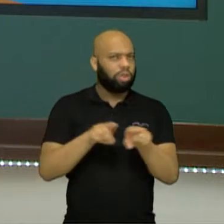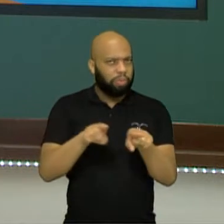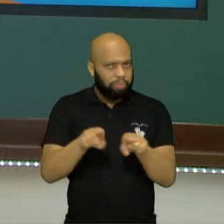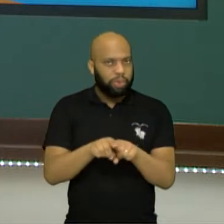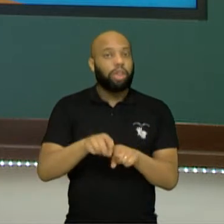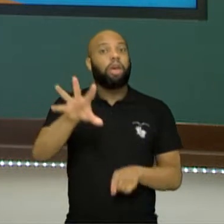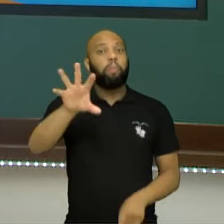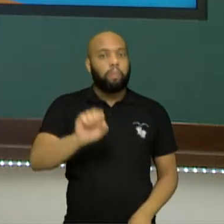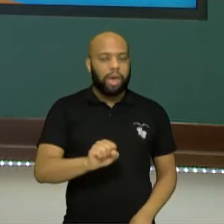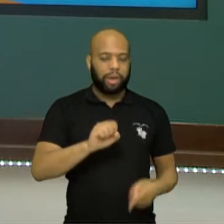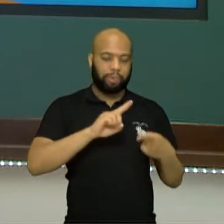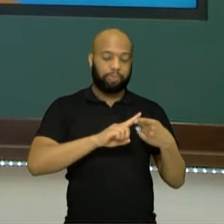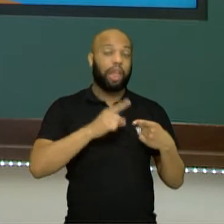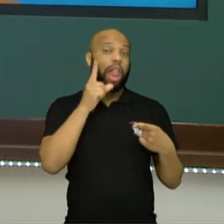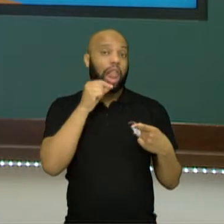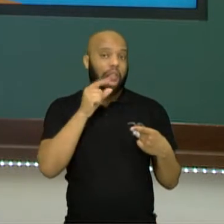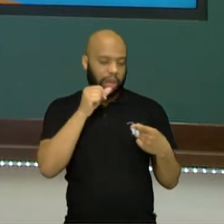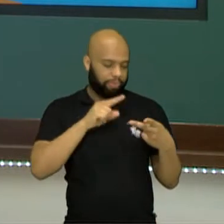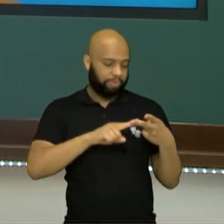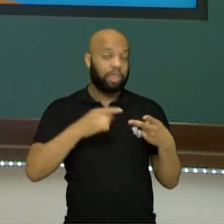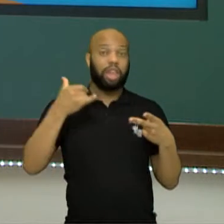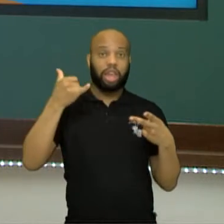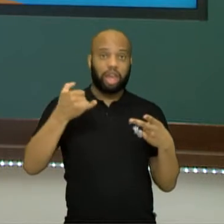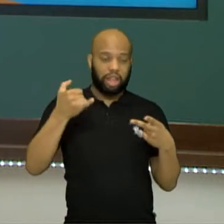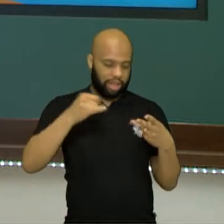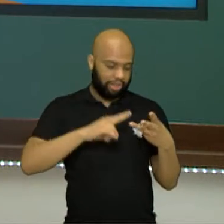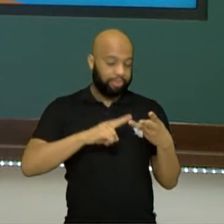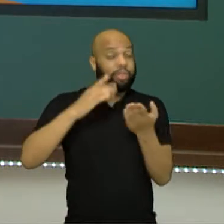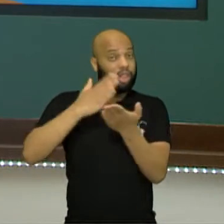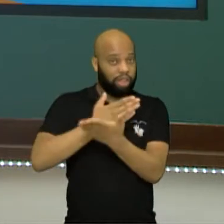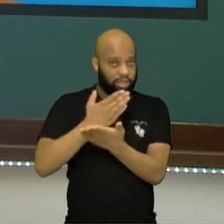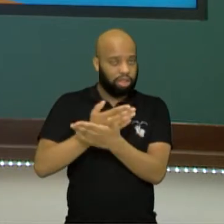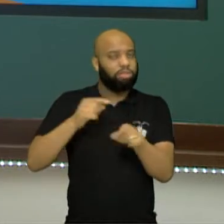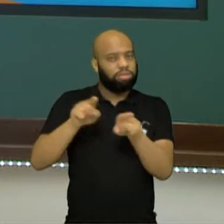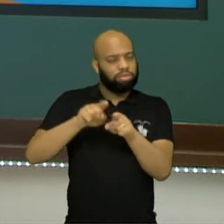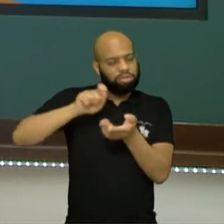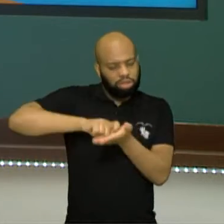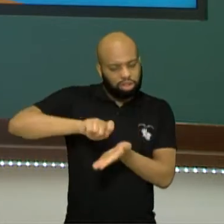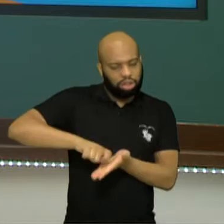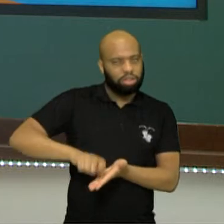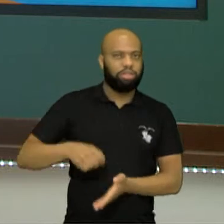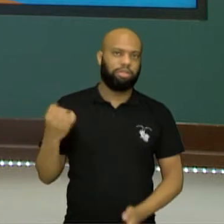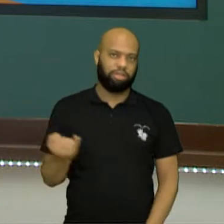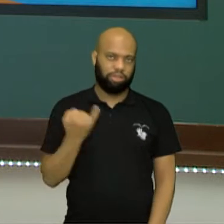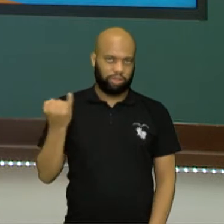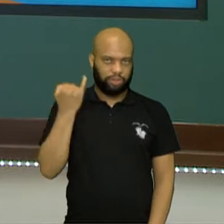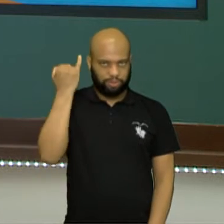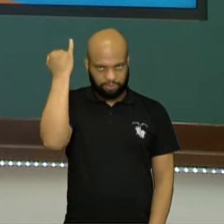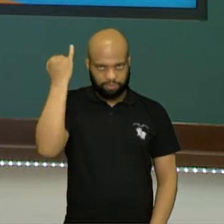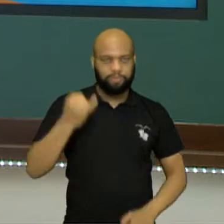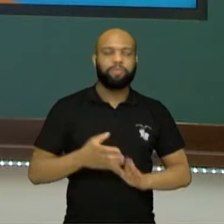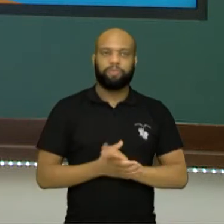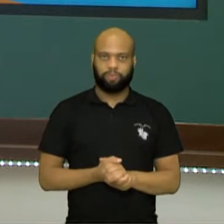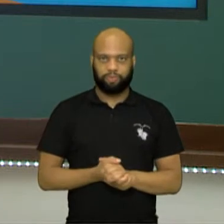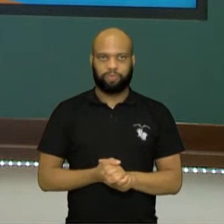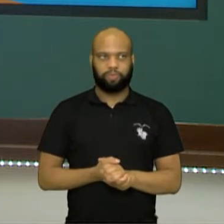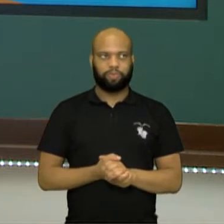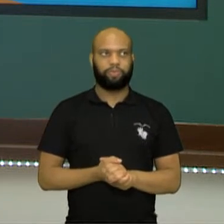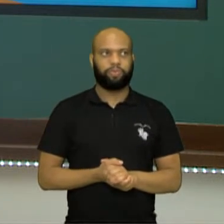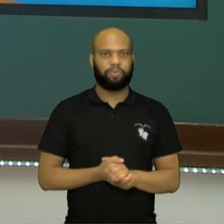junto com você lápis, caneta, o seu caderno para você fazer as anotações necessárias para essa